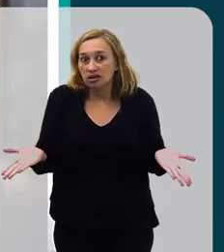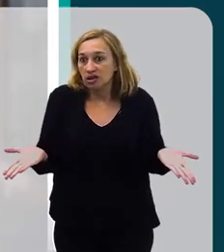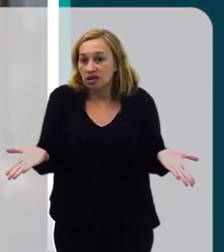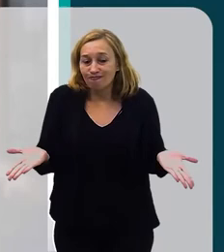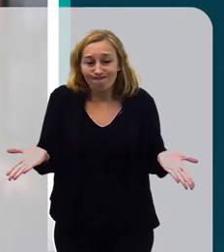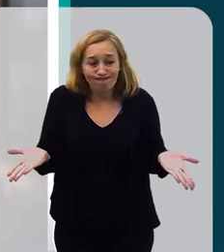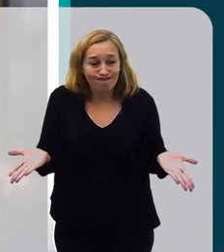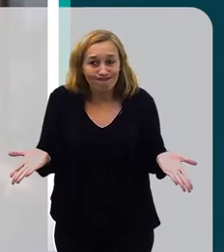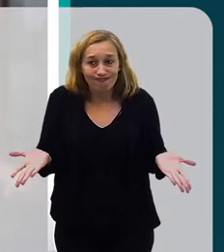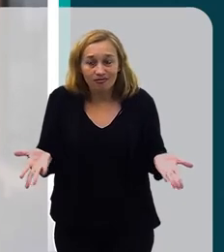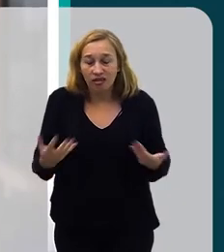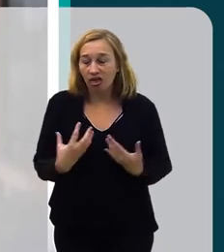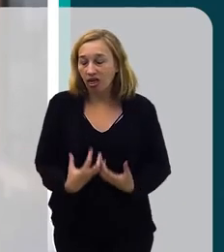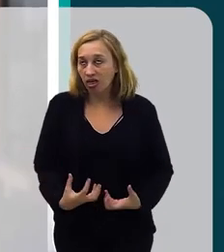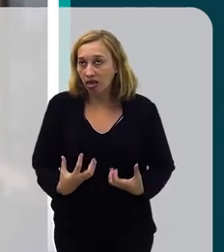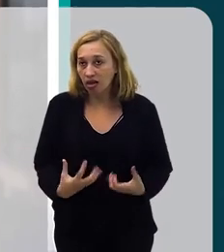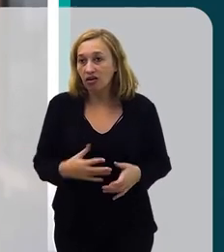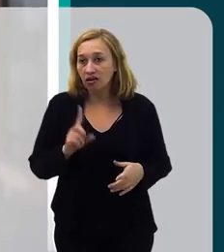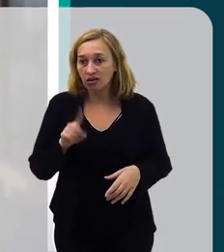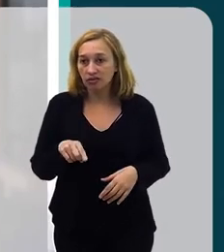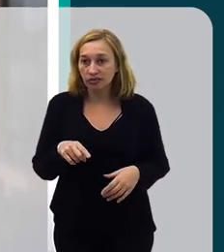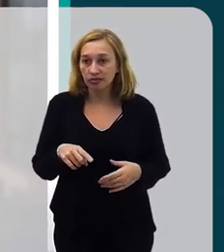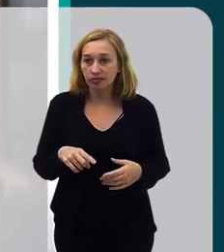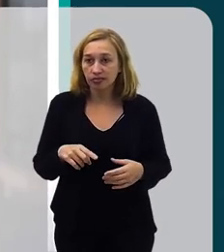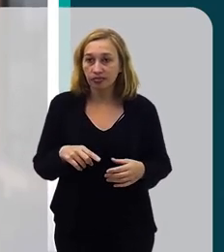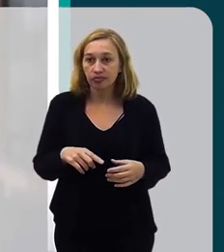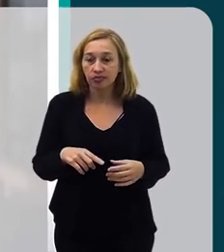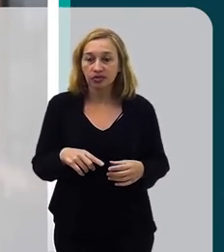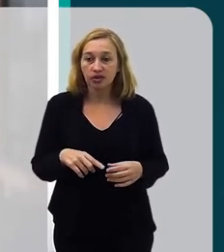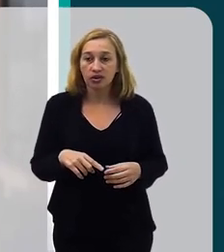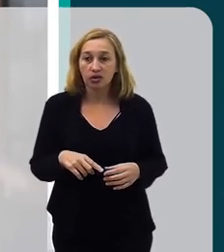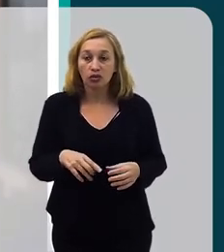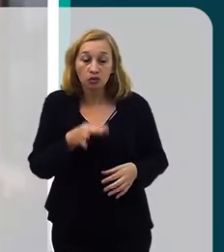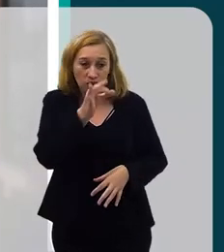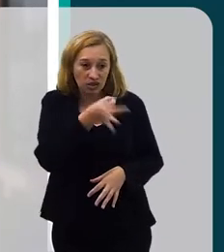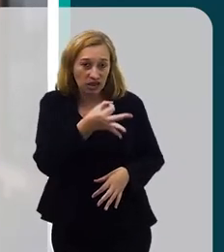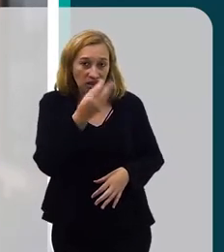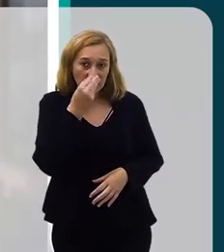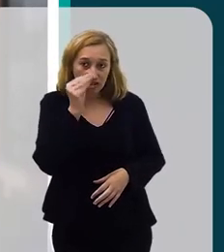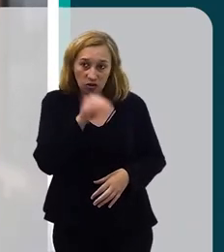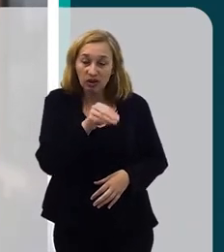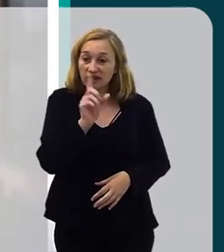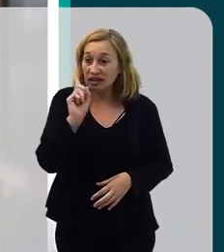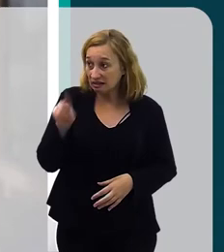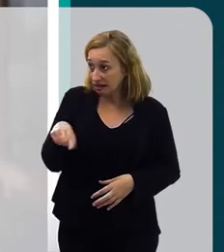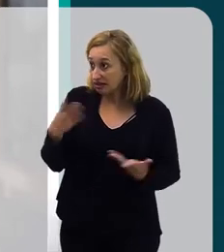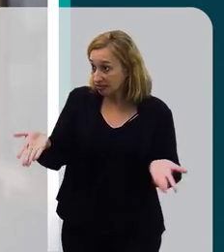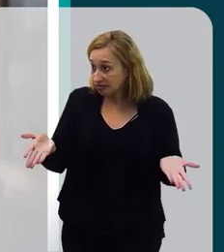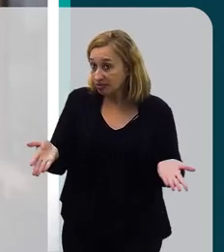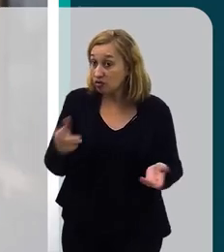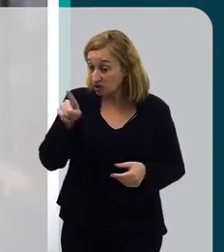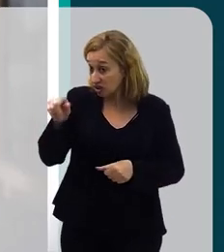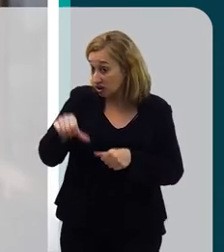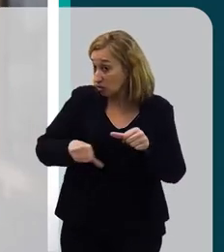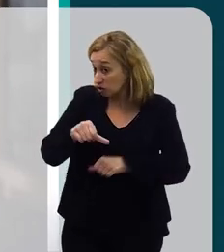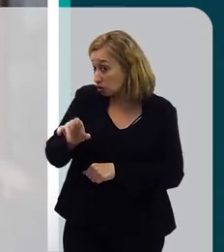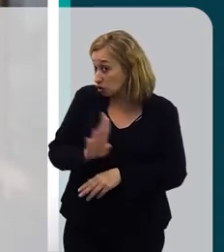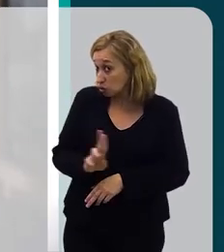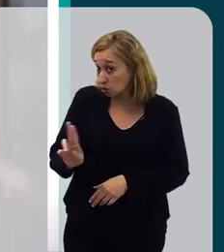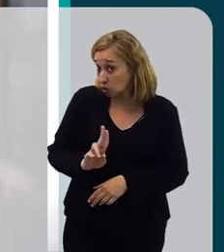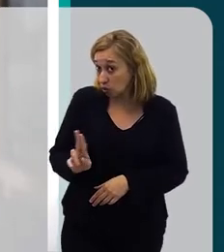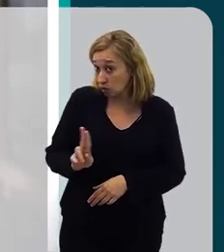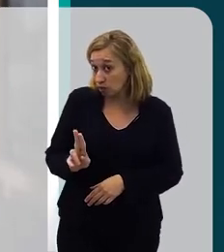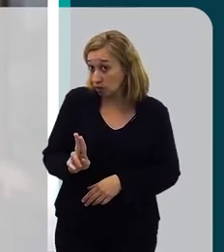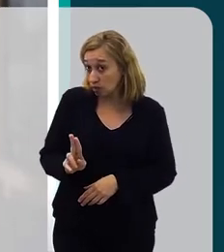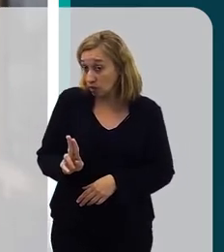que é uma coisa que cansa, né? O óbvio ser ignorado, né? O óbvio, né? Porque se você está